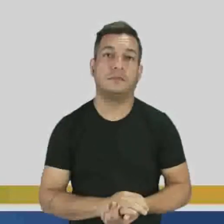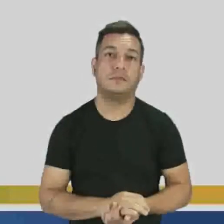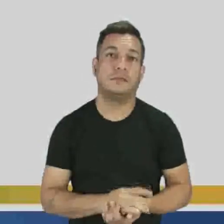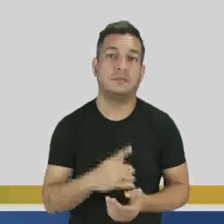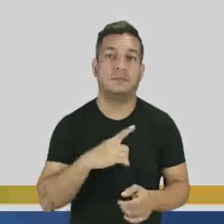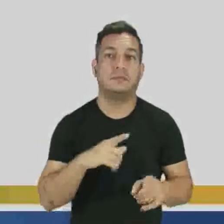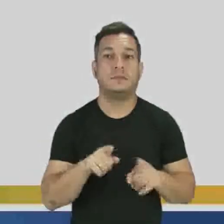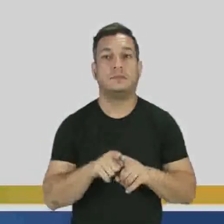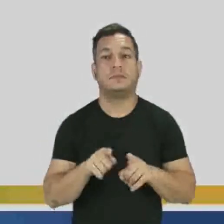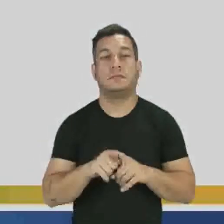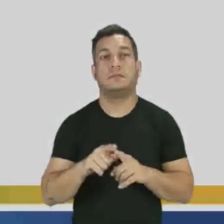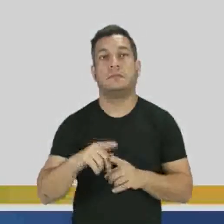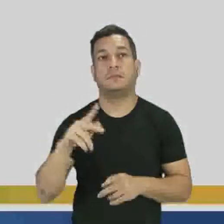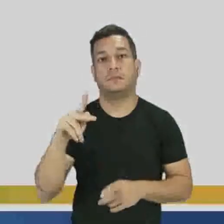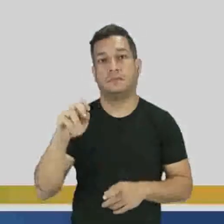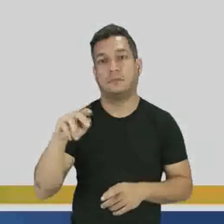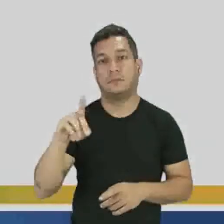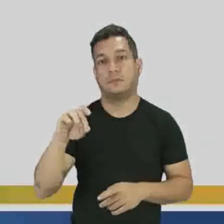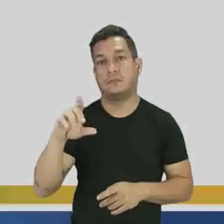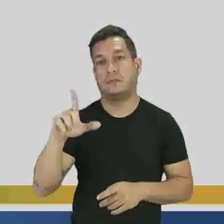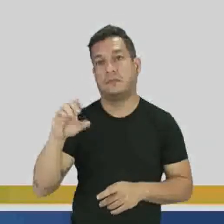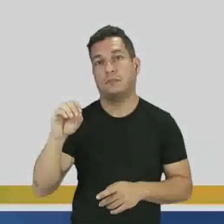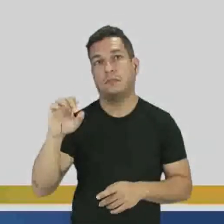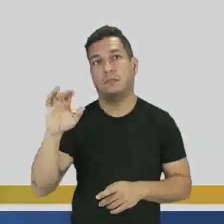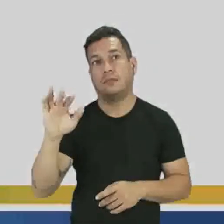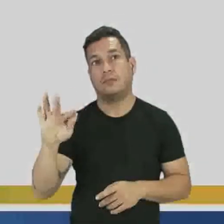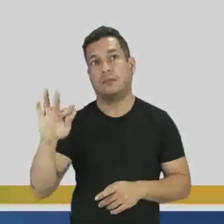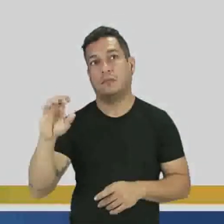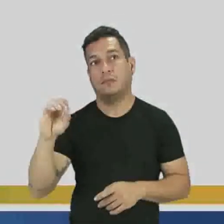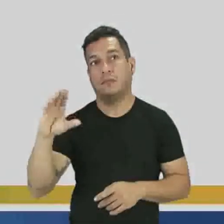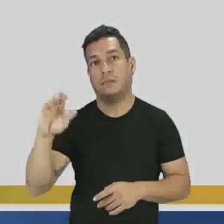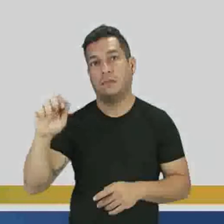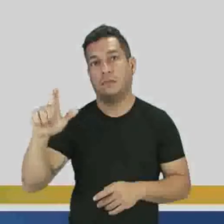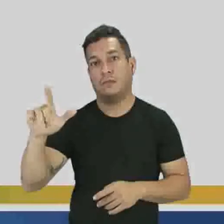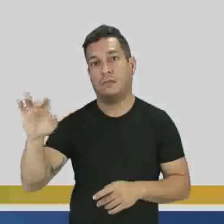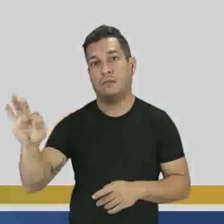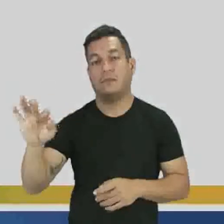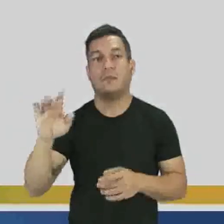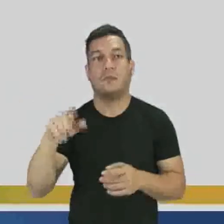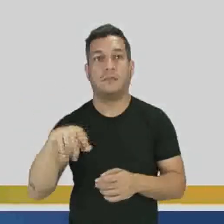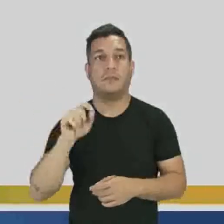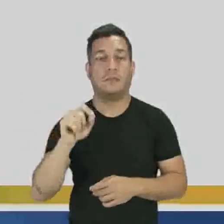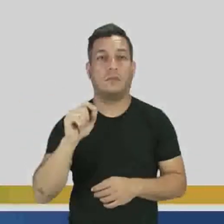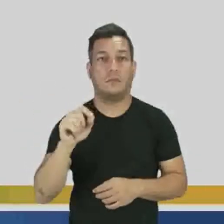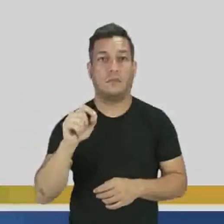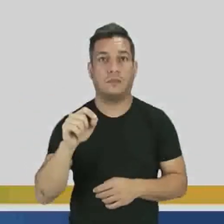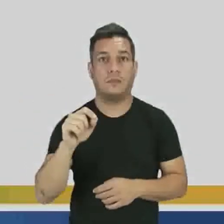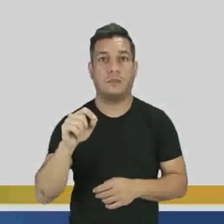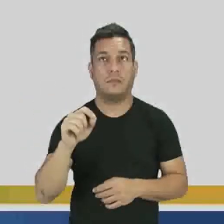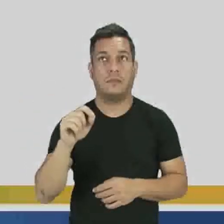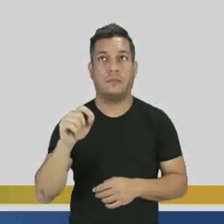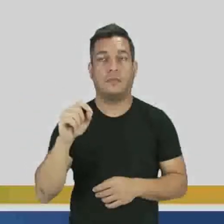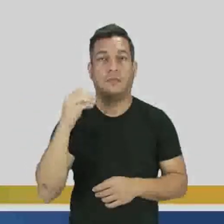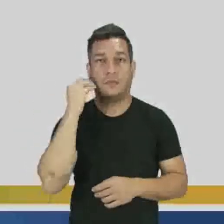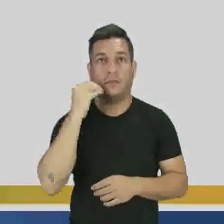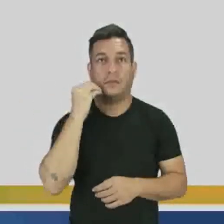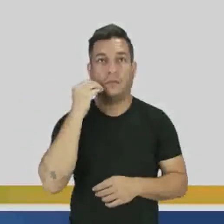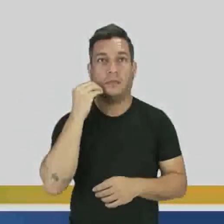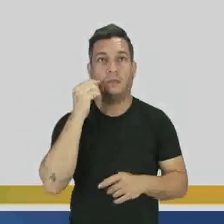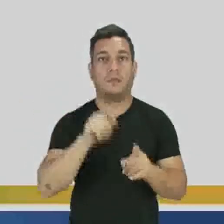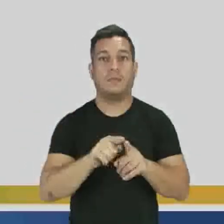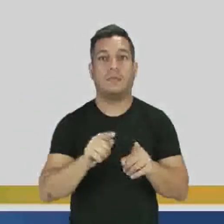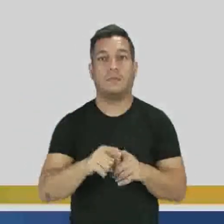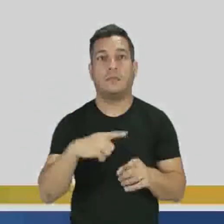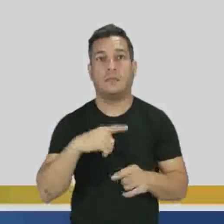temos também o pêndulo de Foucault. O que foi o pêndulo de Foucault? O pêndulo de Foucault foi um aparato experimental onde